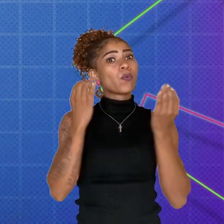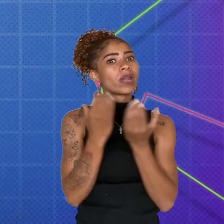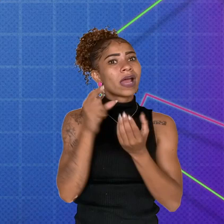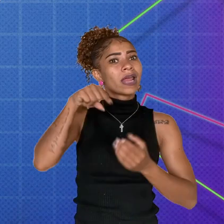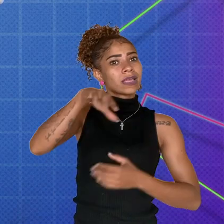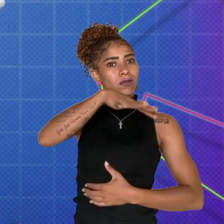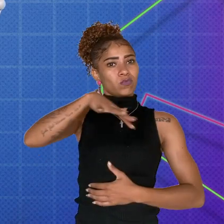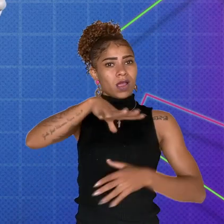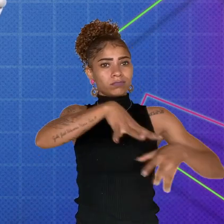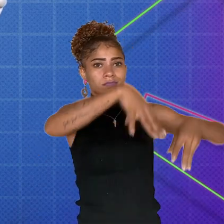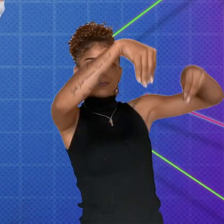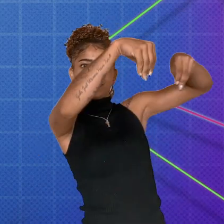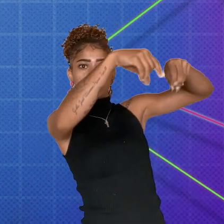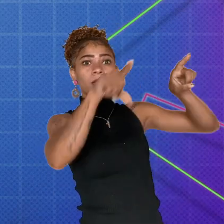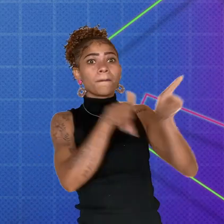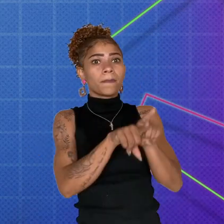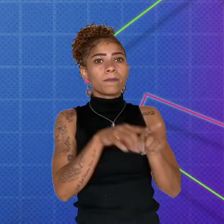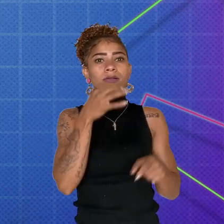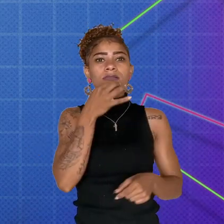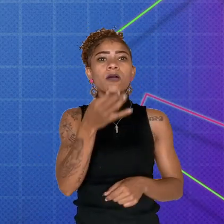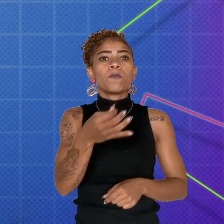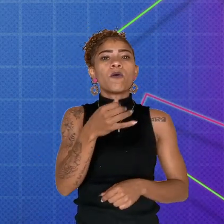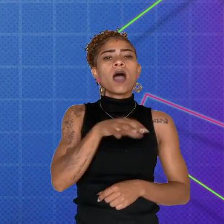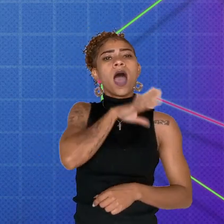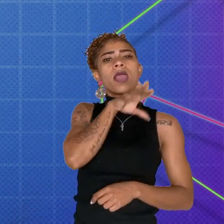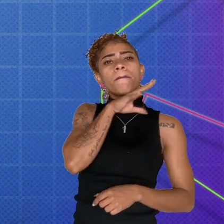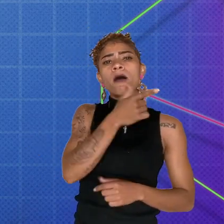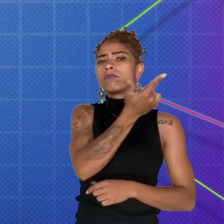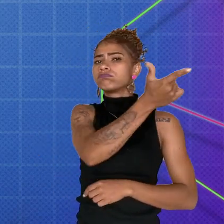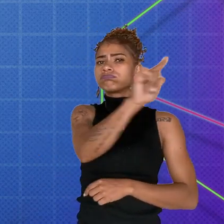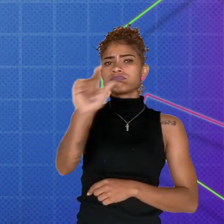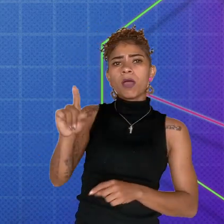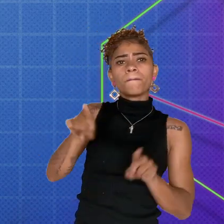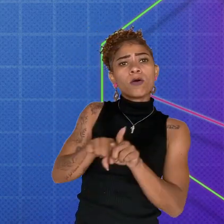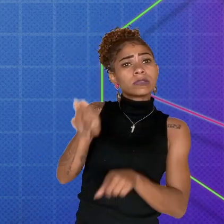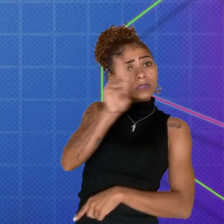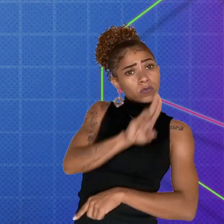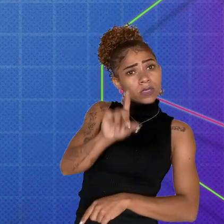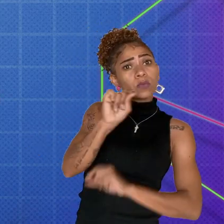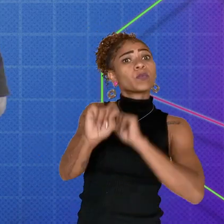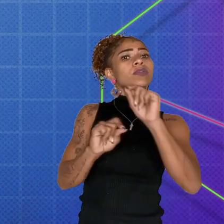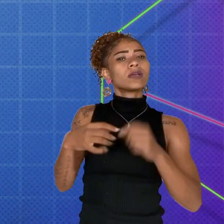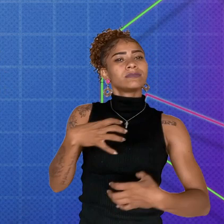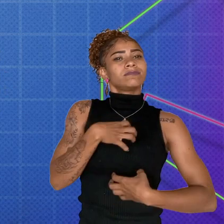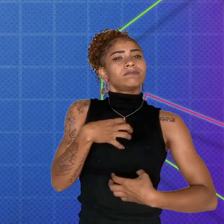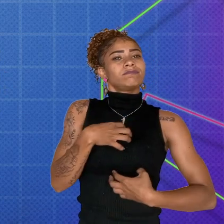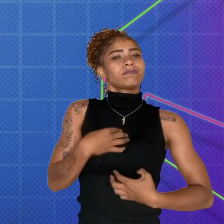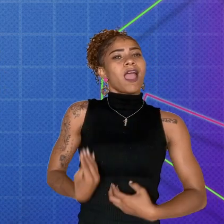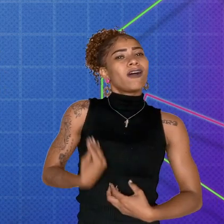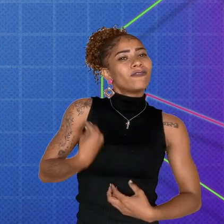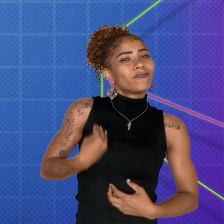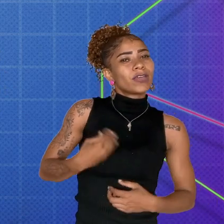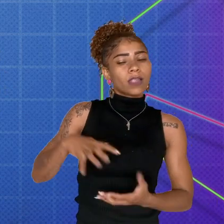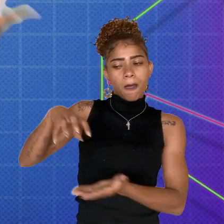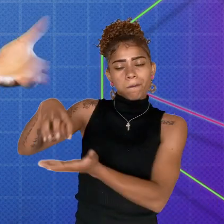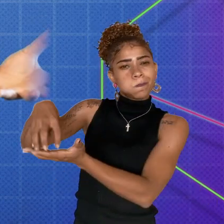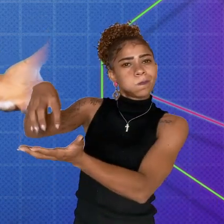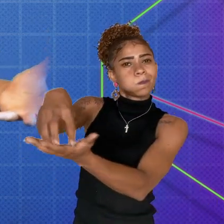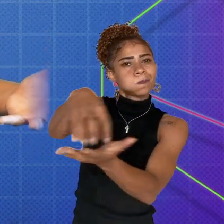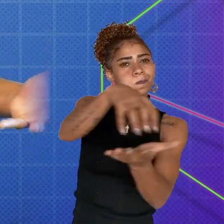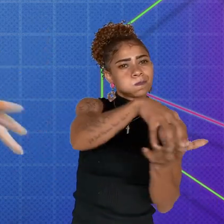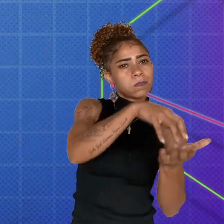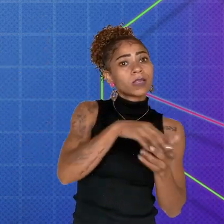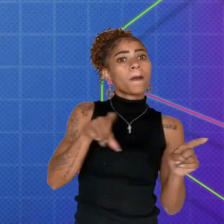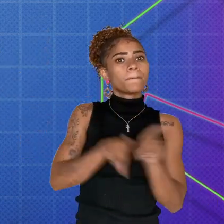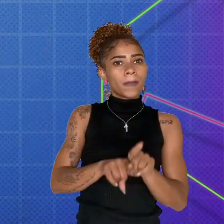nas aldeias e castelos. O som de ovelhas, galinhas e outros animais podem ser usados para criar uma sensação de vida nas aldeias e nos